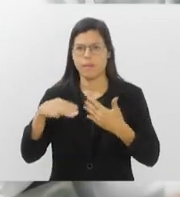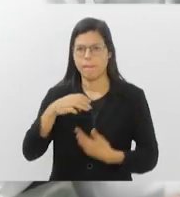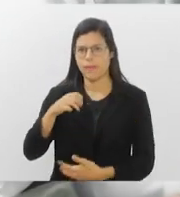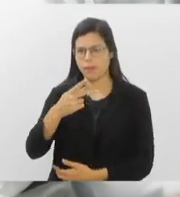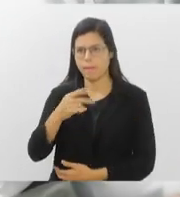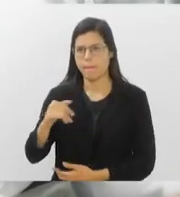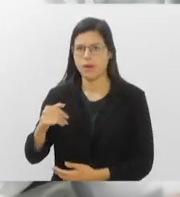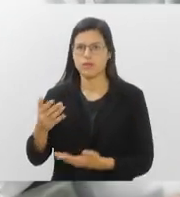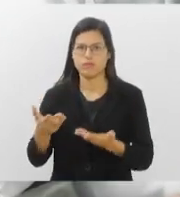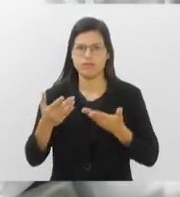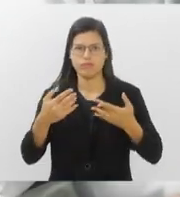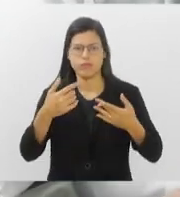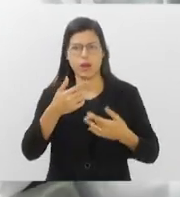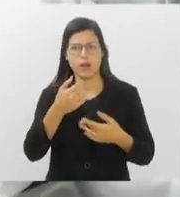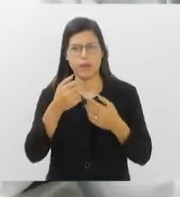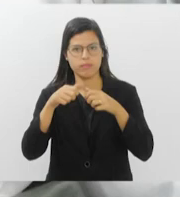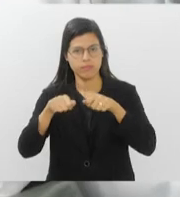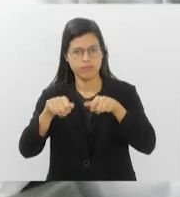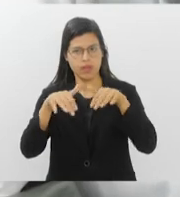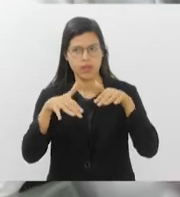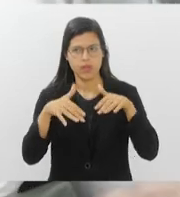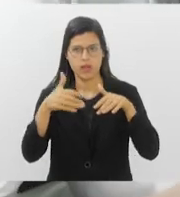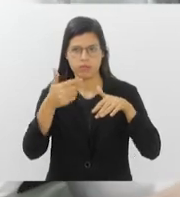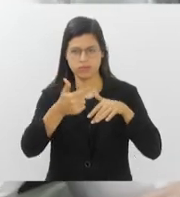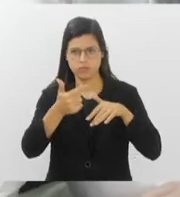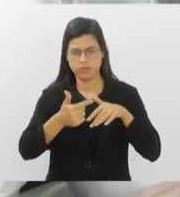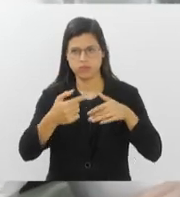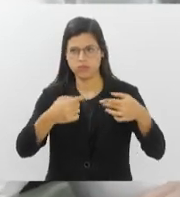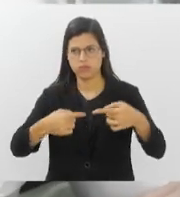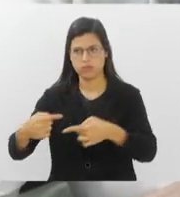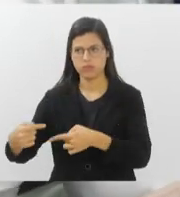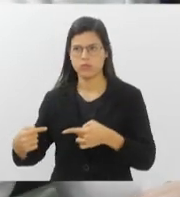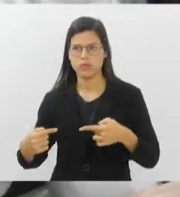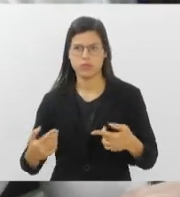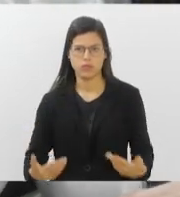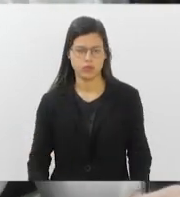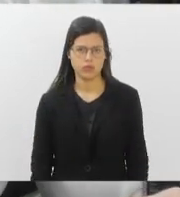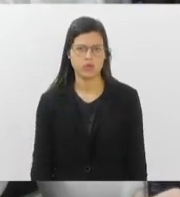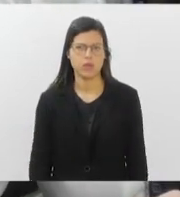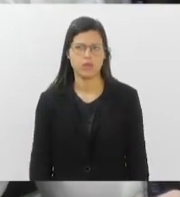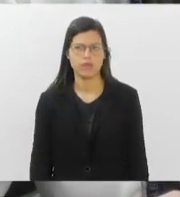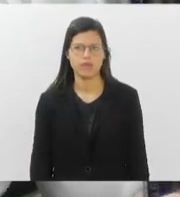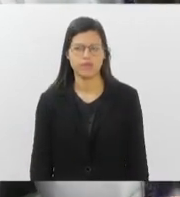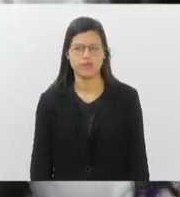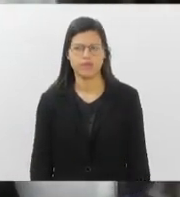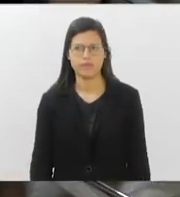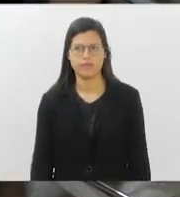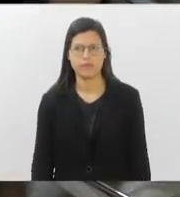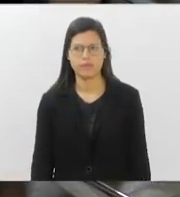plenária em segunda discussão, conforme entendimento na comissão da sessão do 17 de abril.